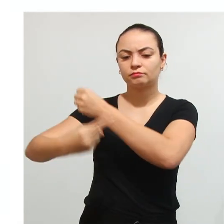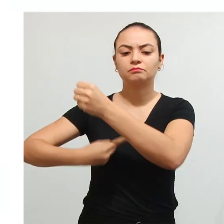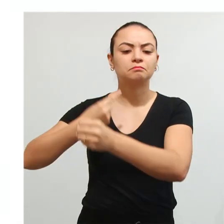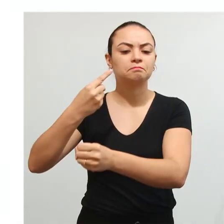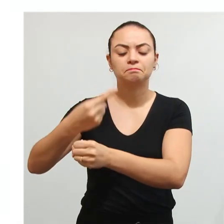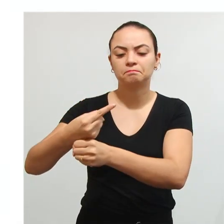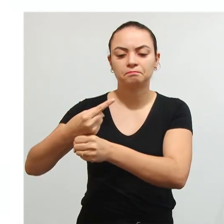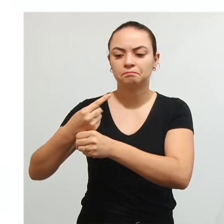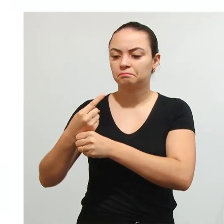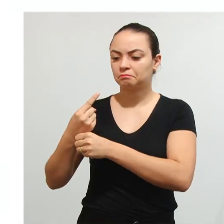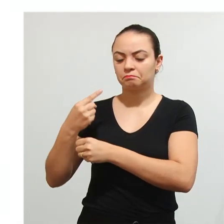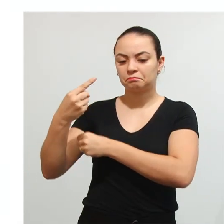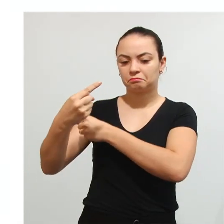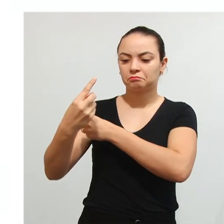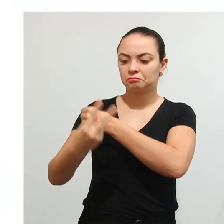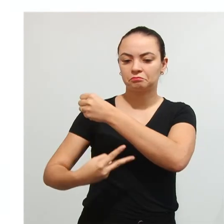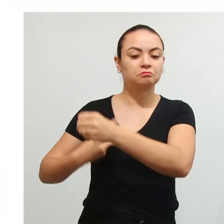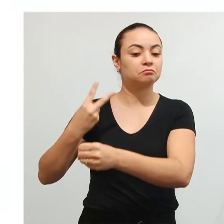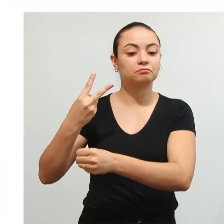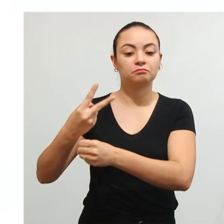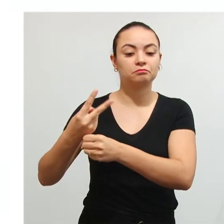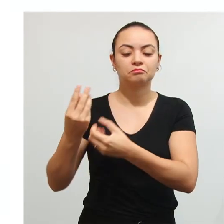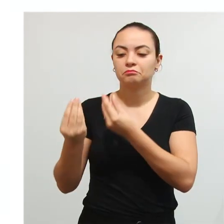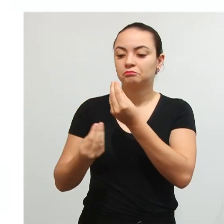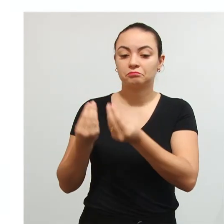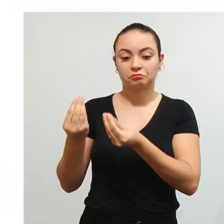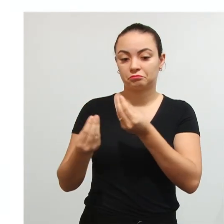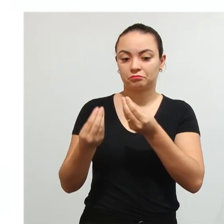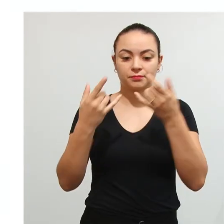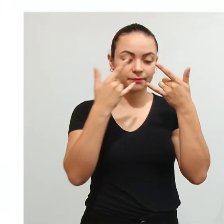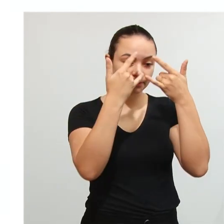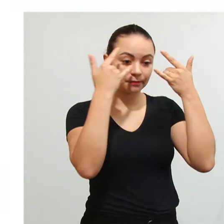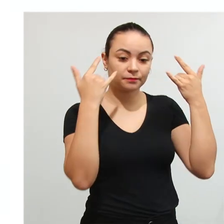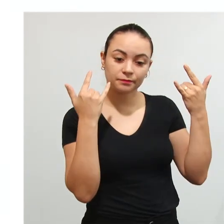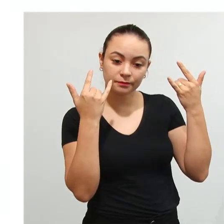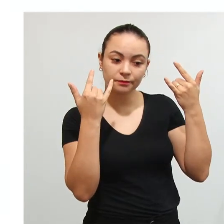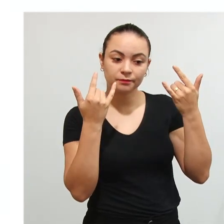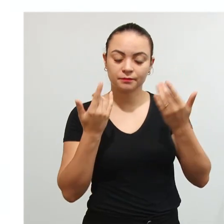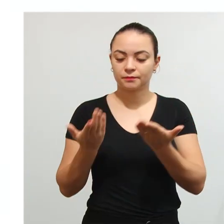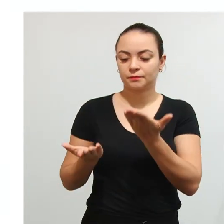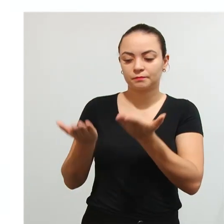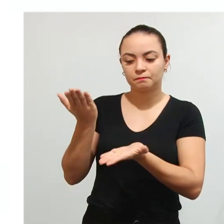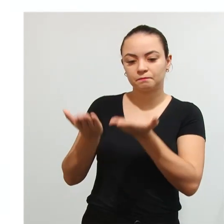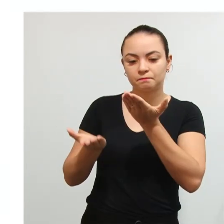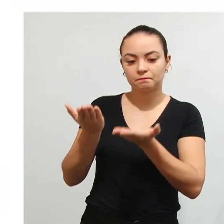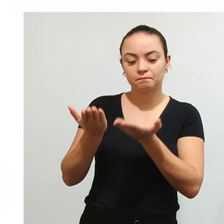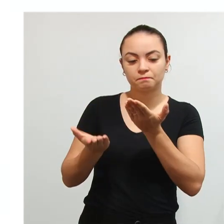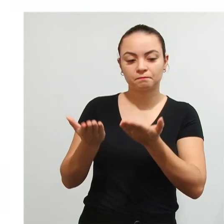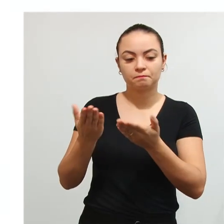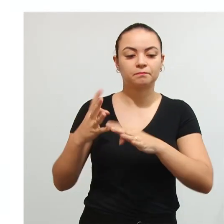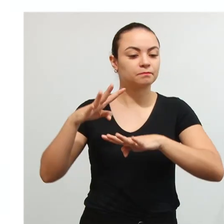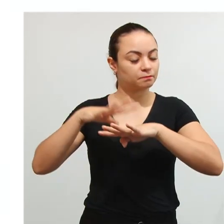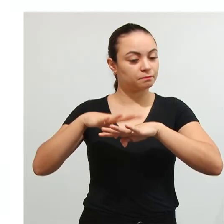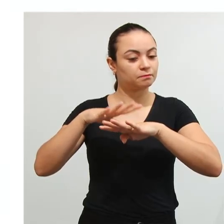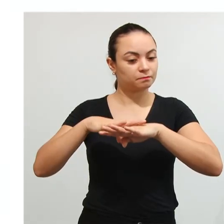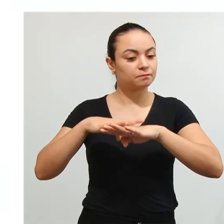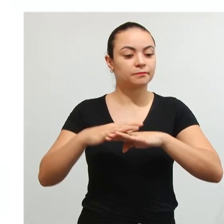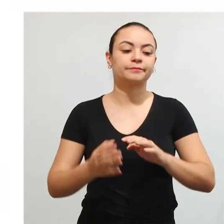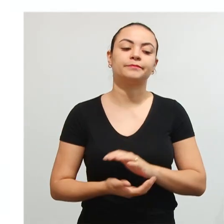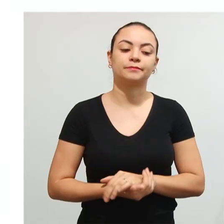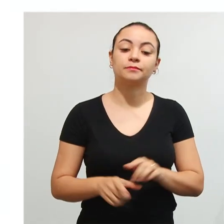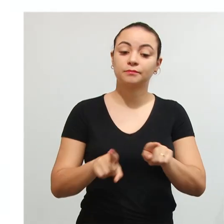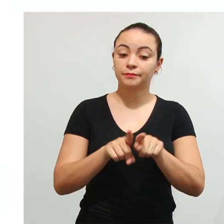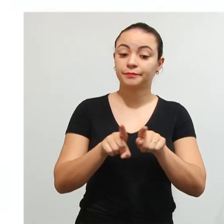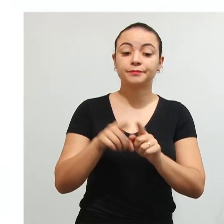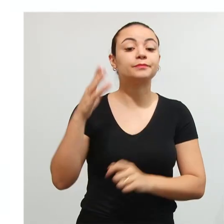situação comercial, uma situação de empréstimo ou parcelamento de compra. Vai entender quais as diversas nomenclaturas